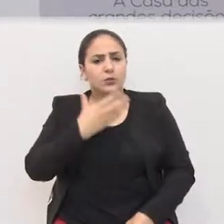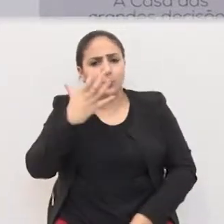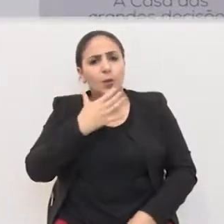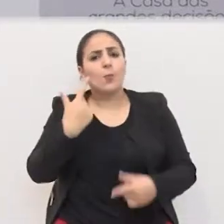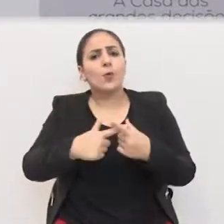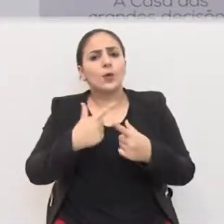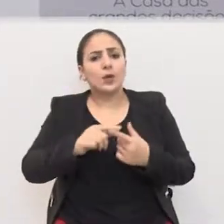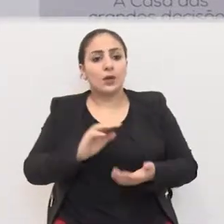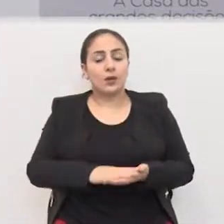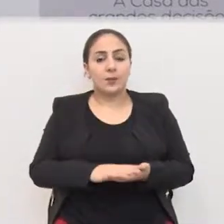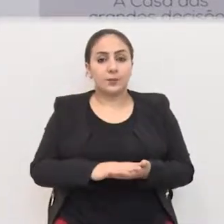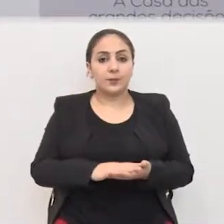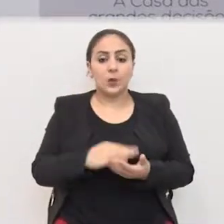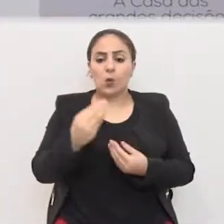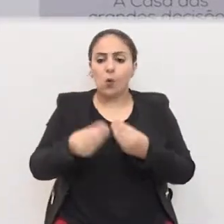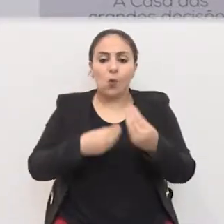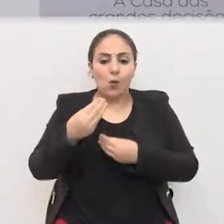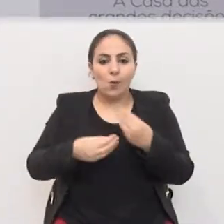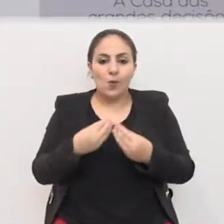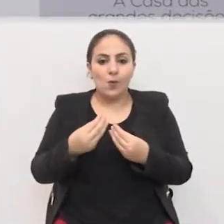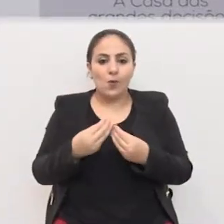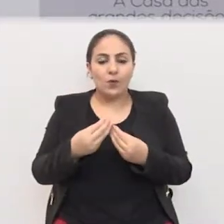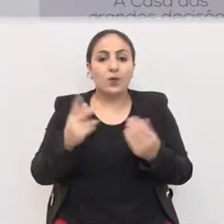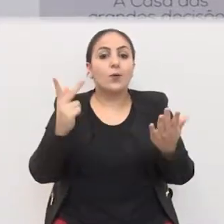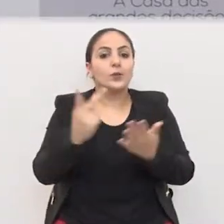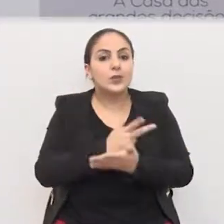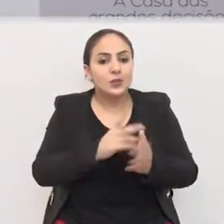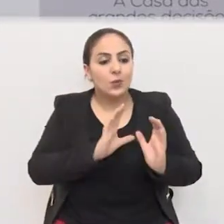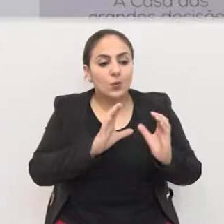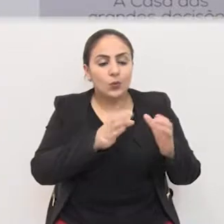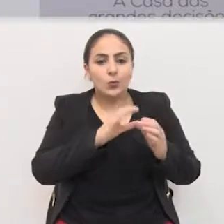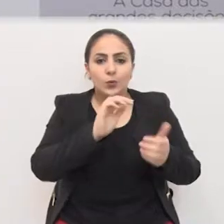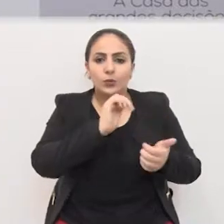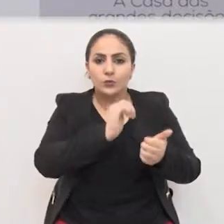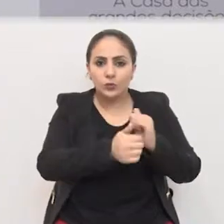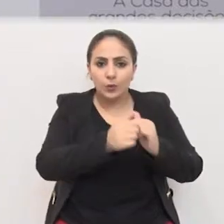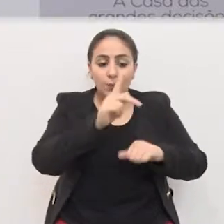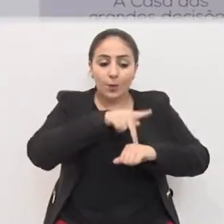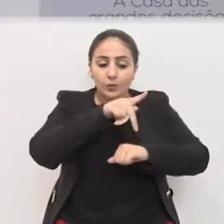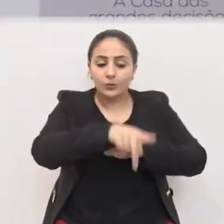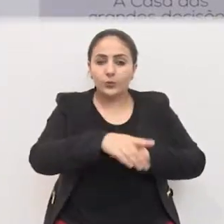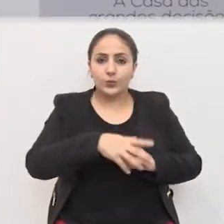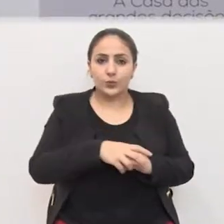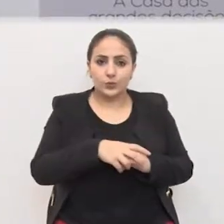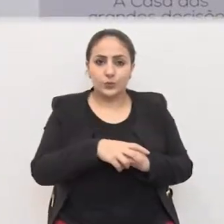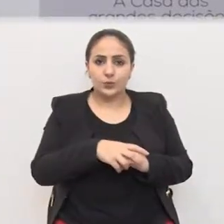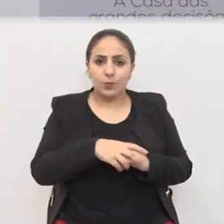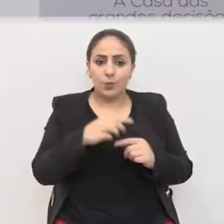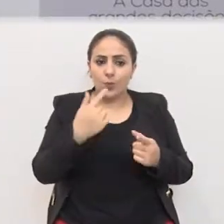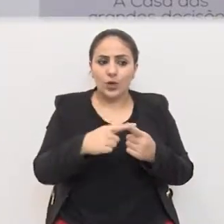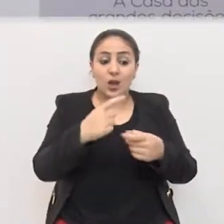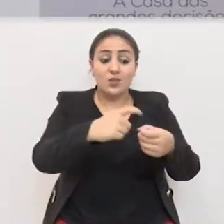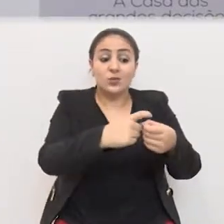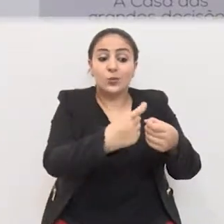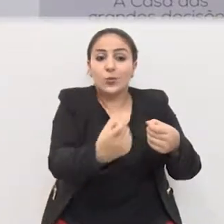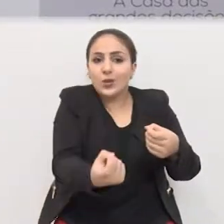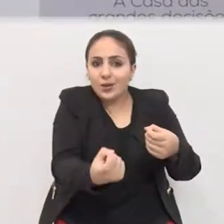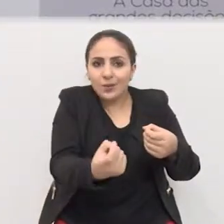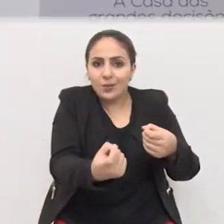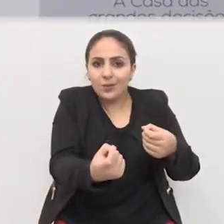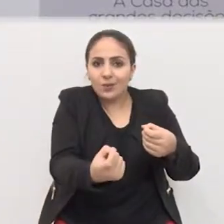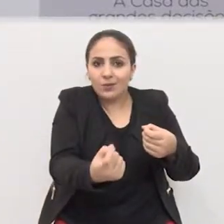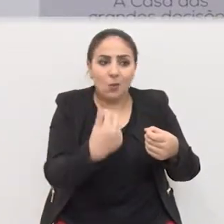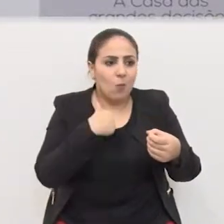nossa indignação, é a pena que foi aplicada ao Passo Fundo Futsal, né, de eliminar o time de uma competição.